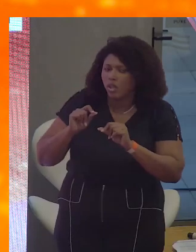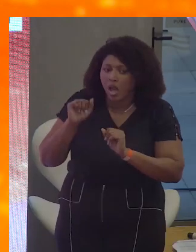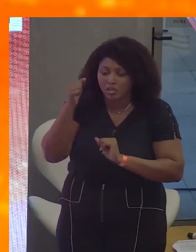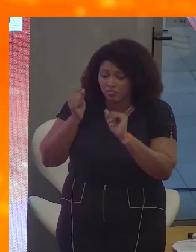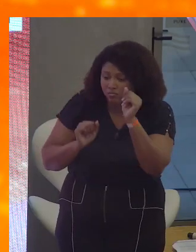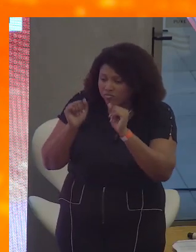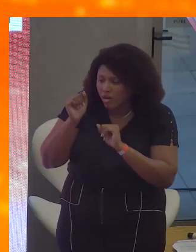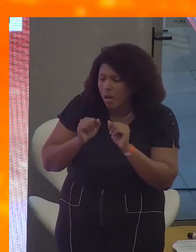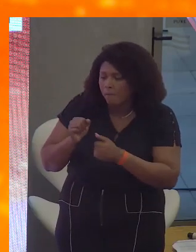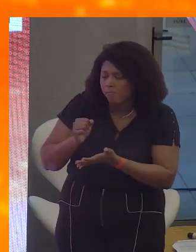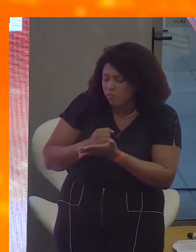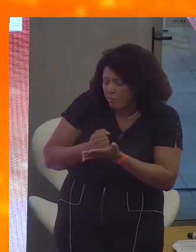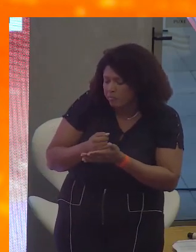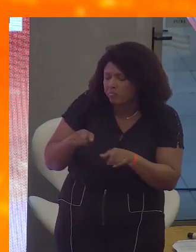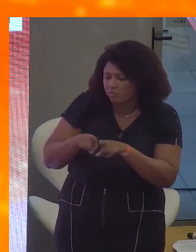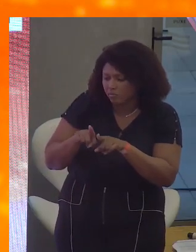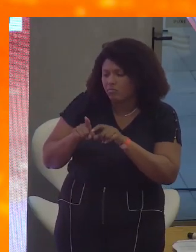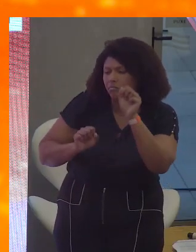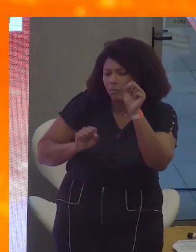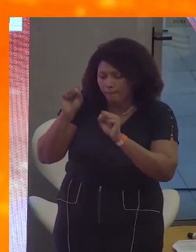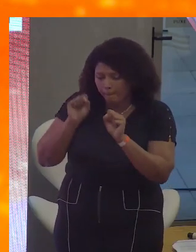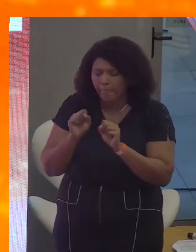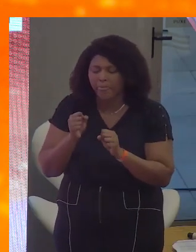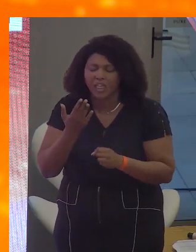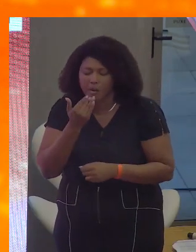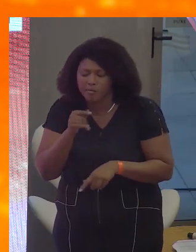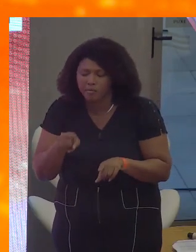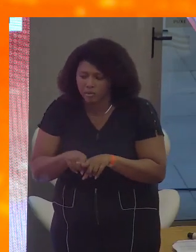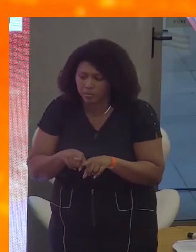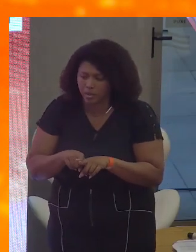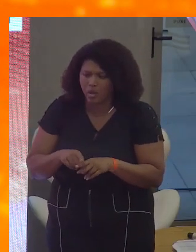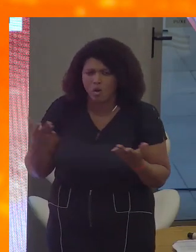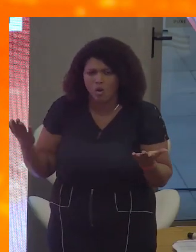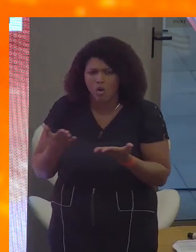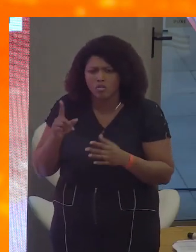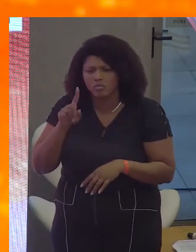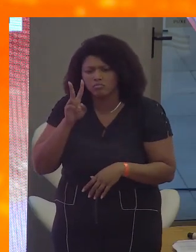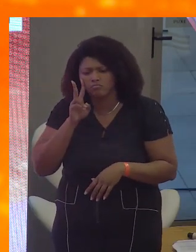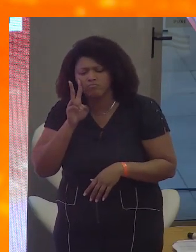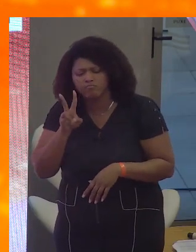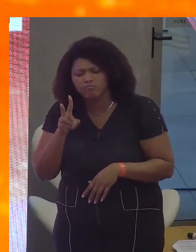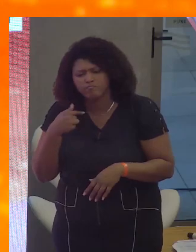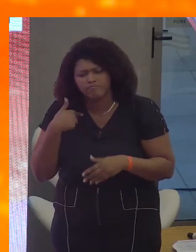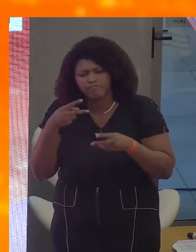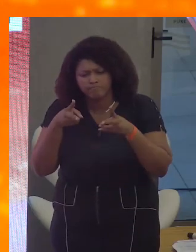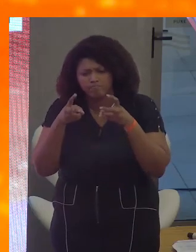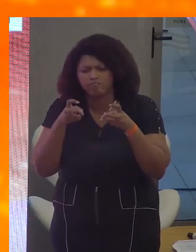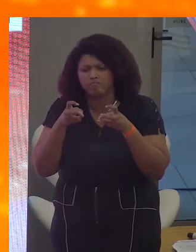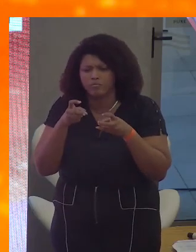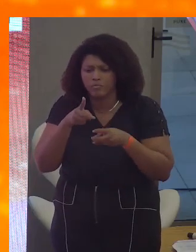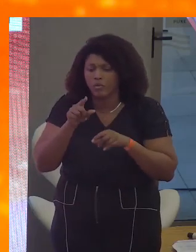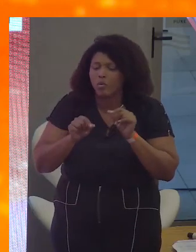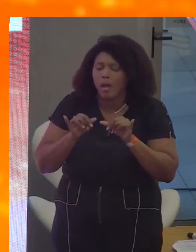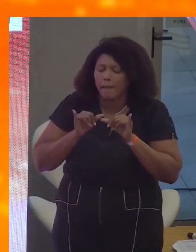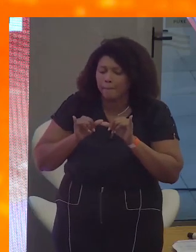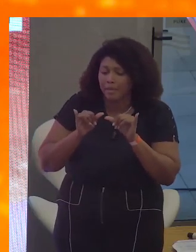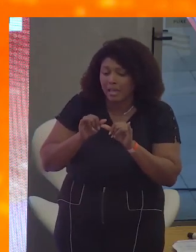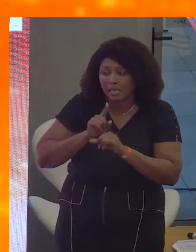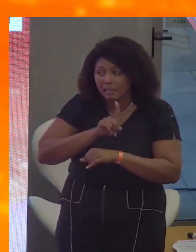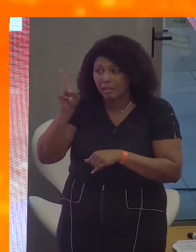indústria alimentícia, e aí eu coloco para vocês que, quando você hoje observa o mercado, principalmente o mercado europeu,